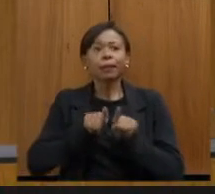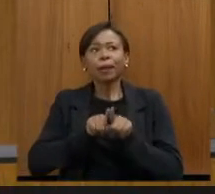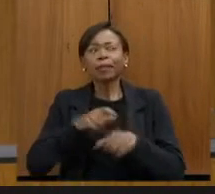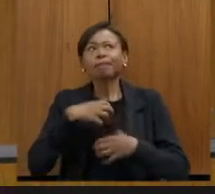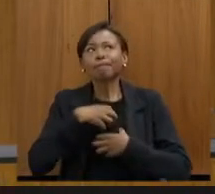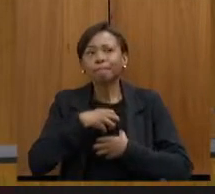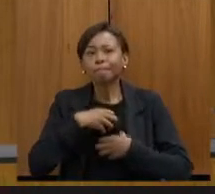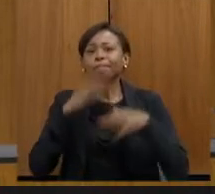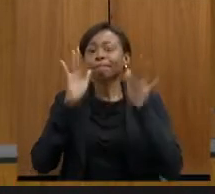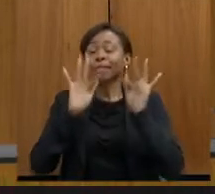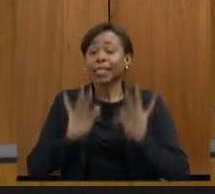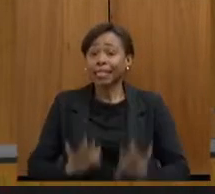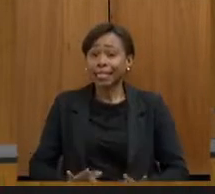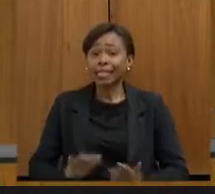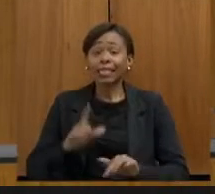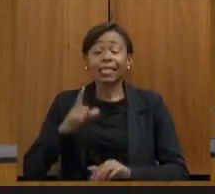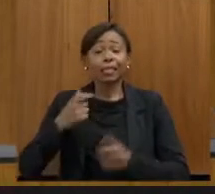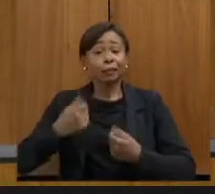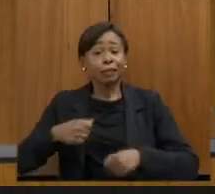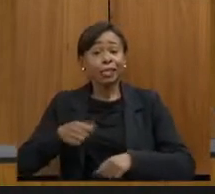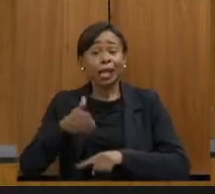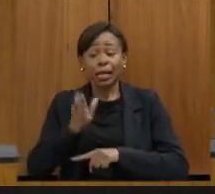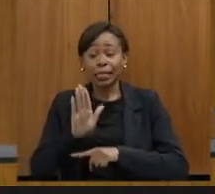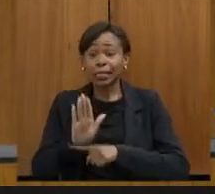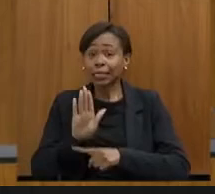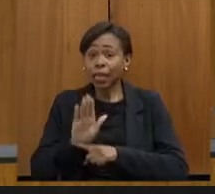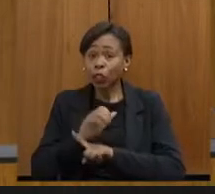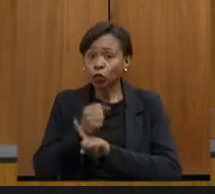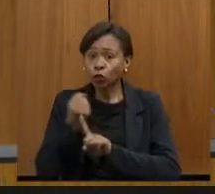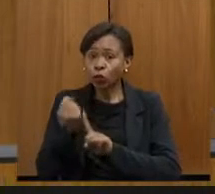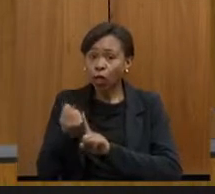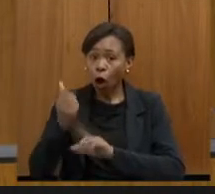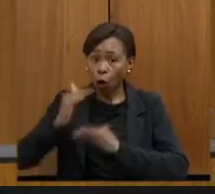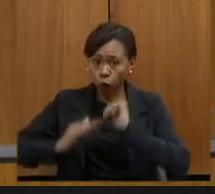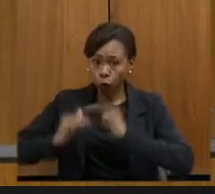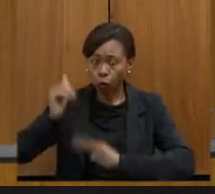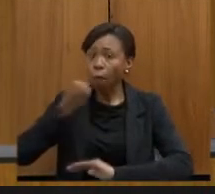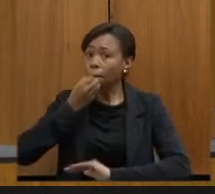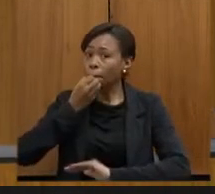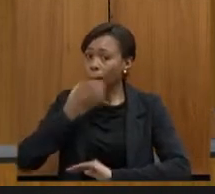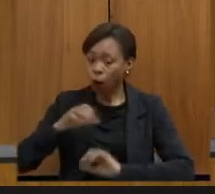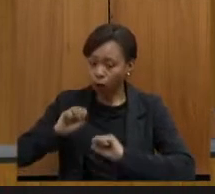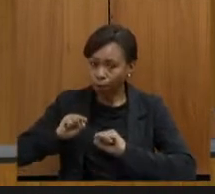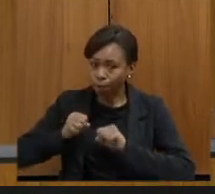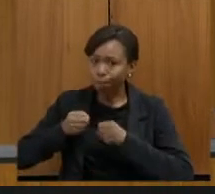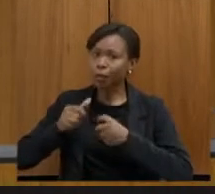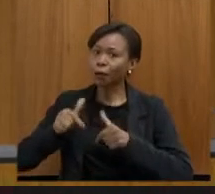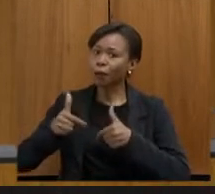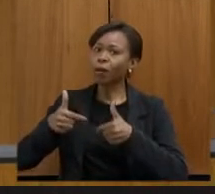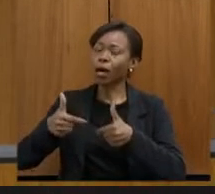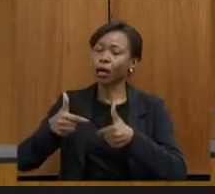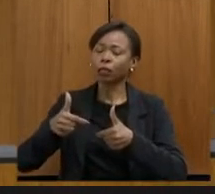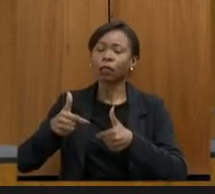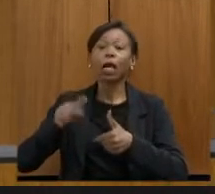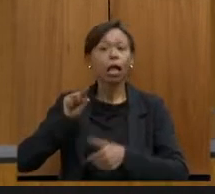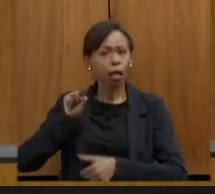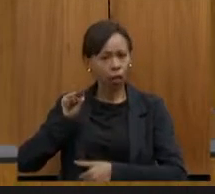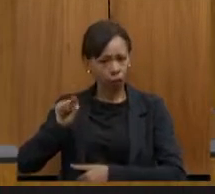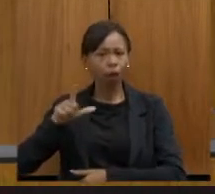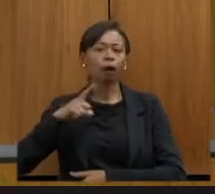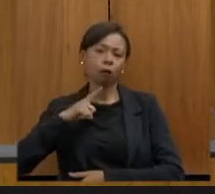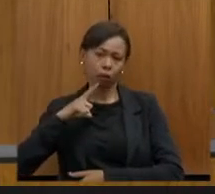tem que ter uma assistência social boa e que esteja empenhada em resolver a situação. E aí eu quero dizer que nós temos,